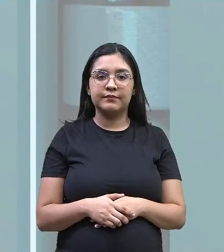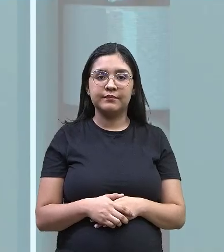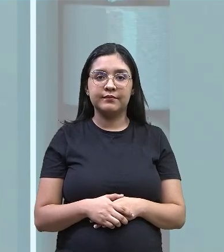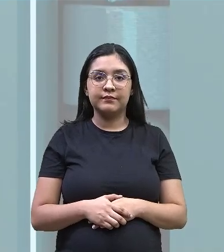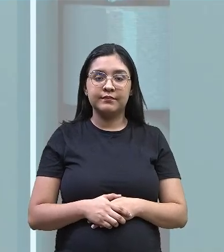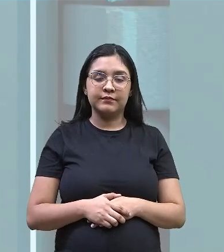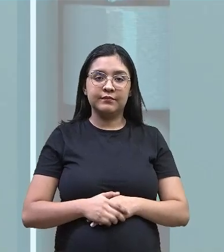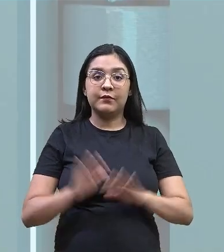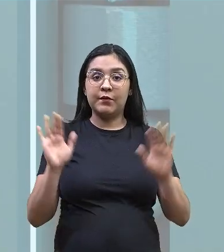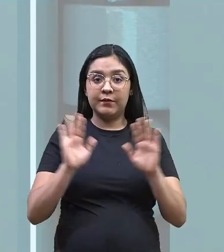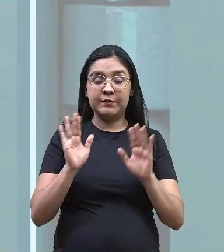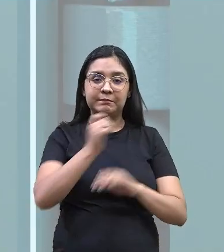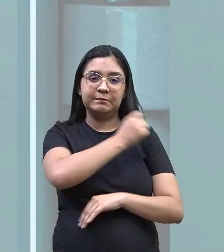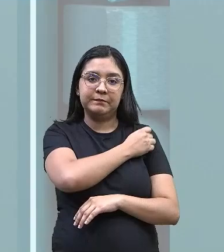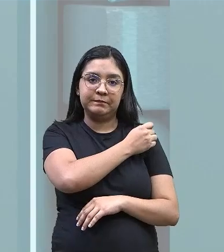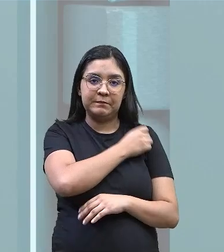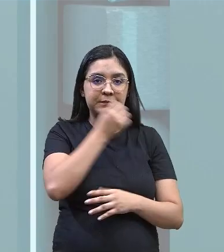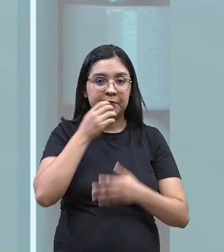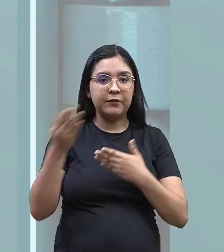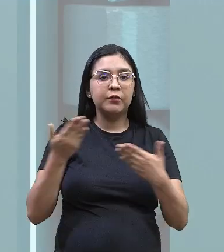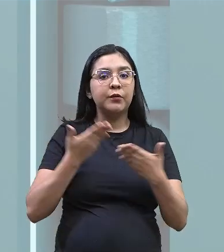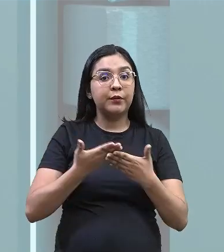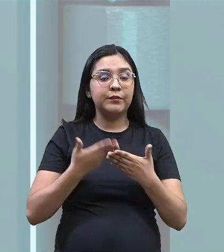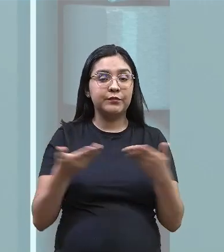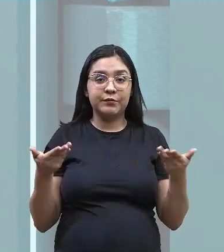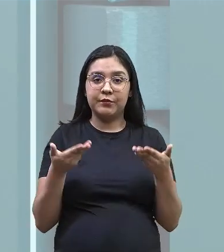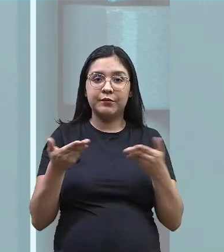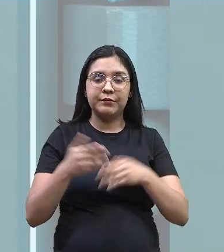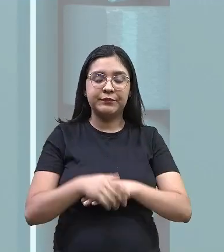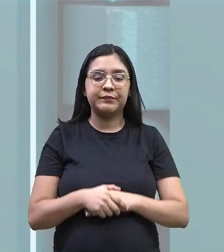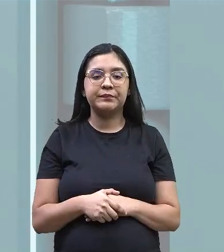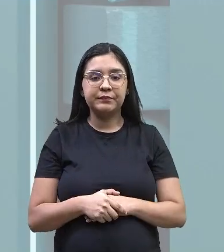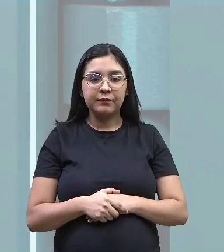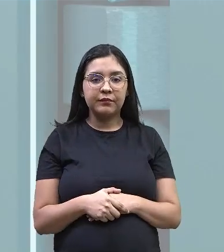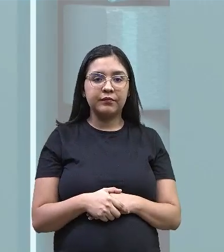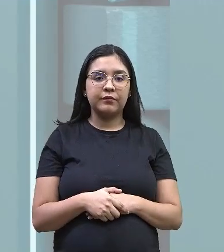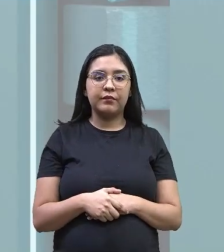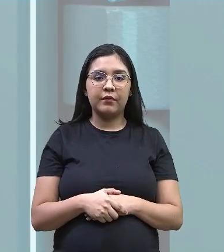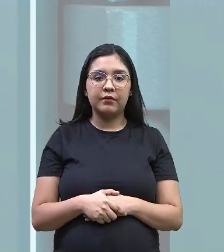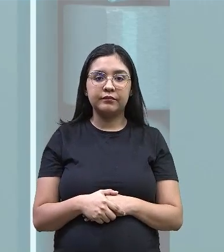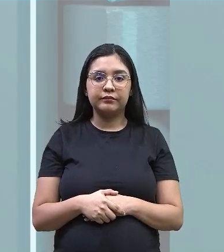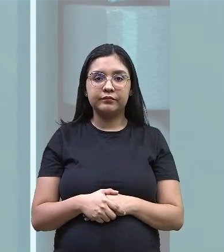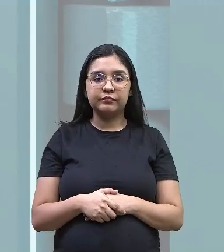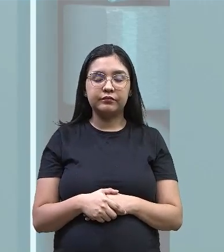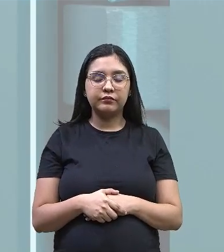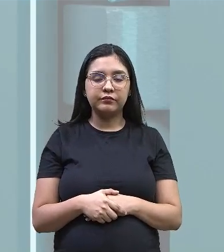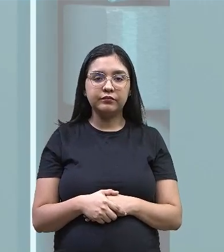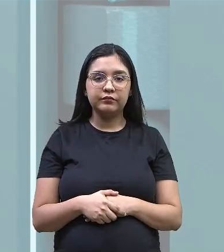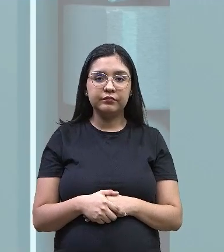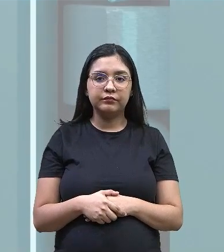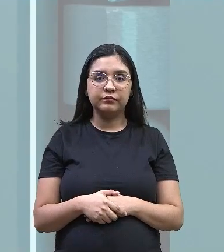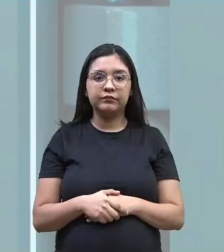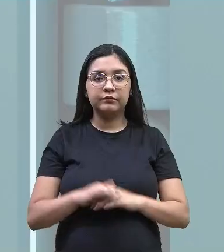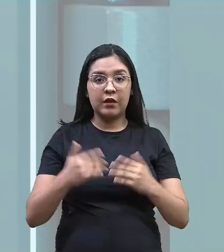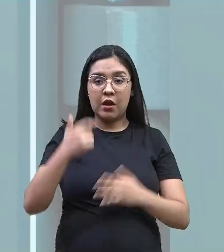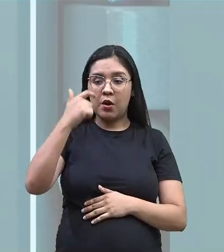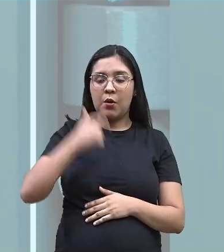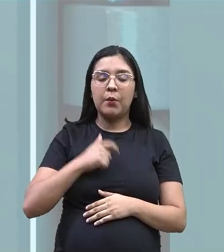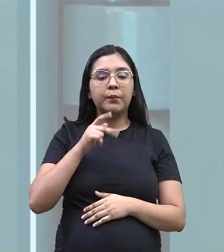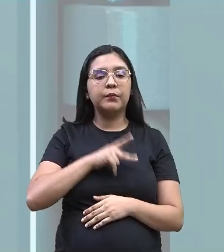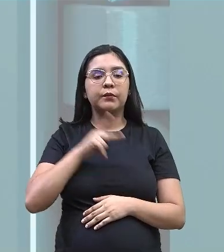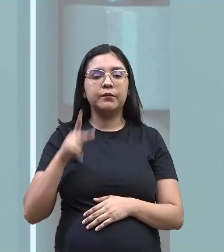Hello guys, welcome to one more class. Olá pessoal, bem-vindo a mais uma aula. Eu sou o